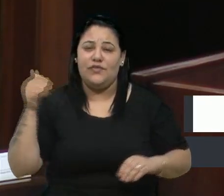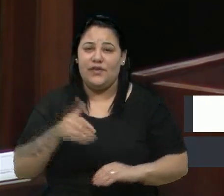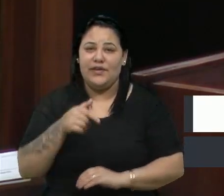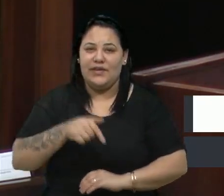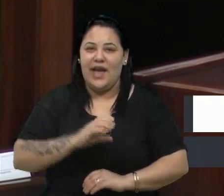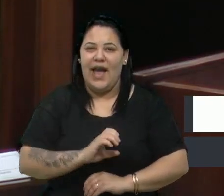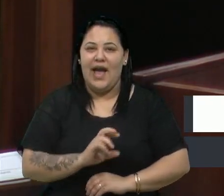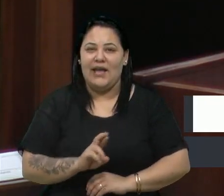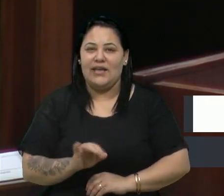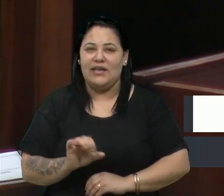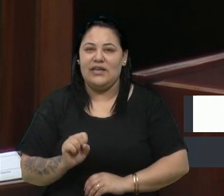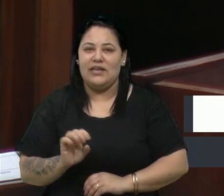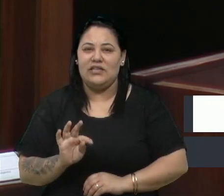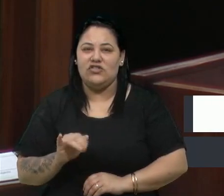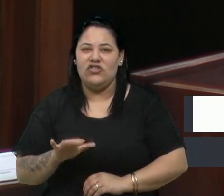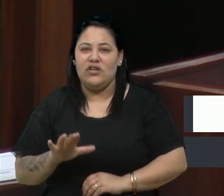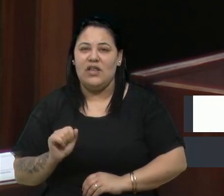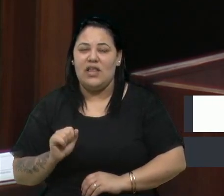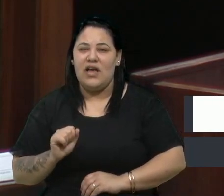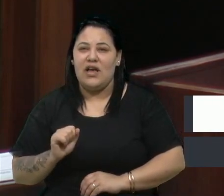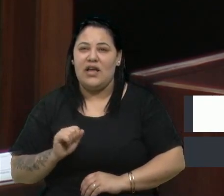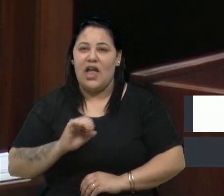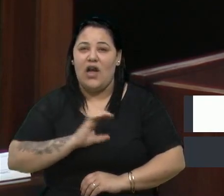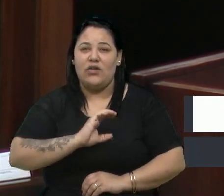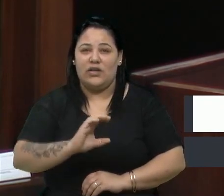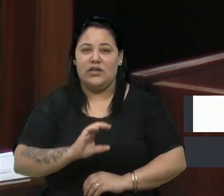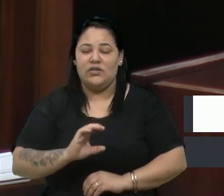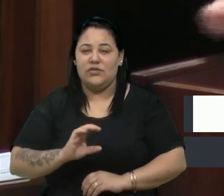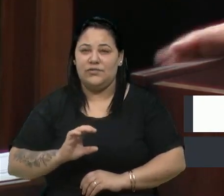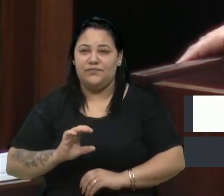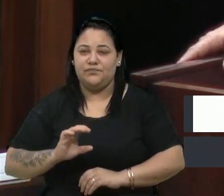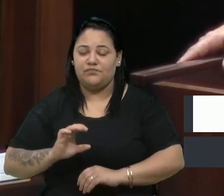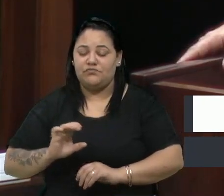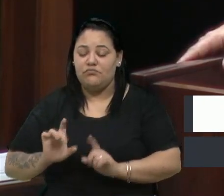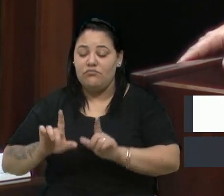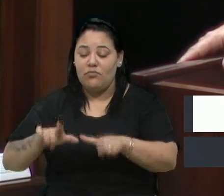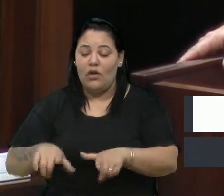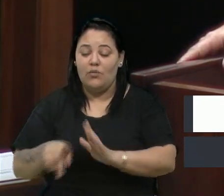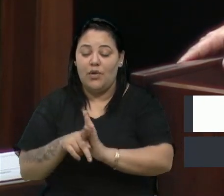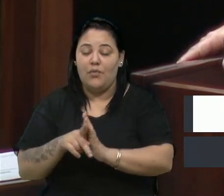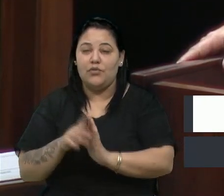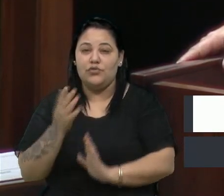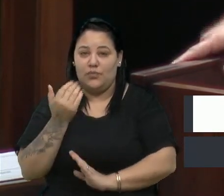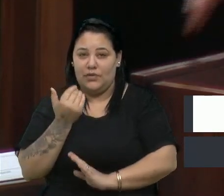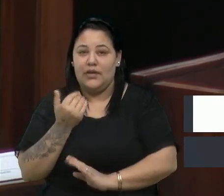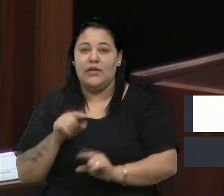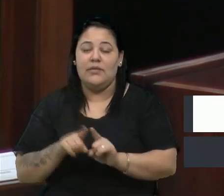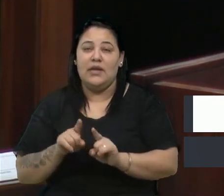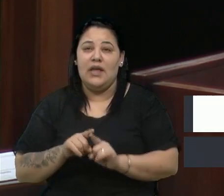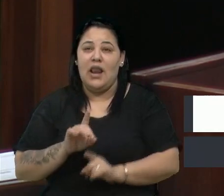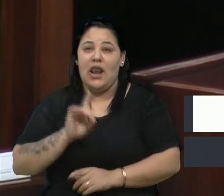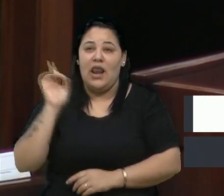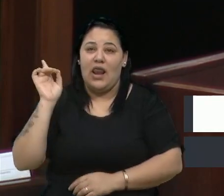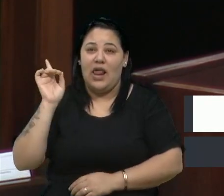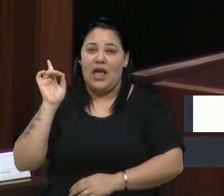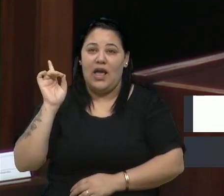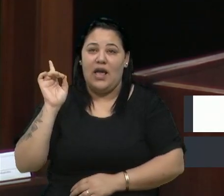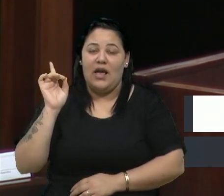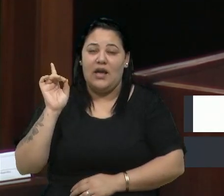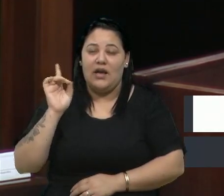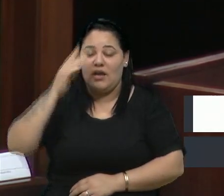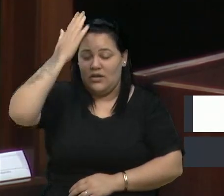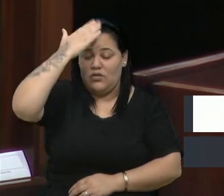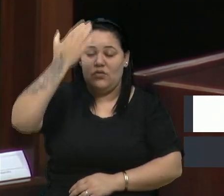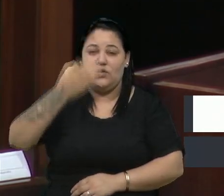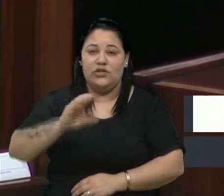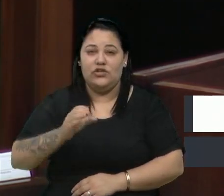que é a coordenadora do Banco de Alimentos e que tem dados importantes. Lá em Curitiba, vereador Sandro Fantinel, o nosso secretário da Agricultura fez a mesma